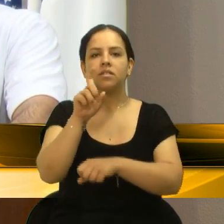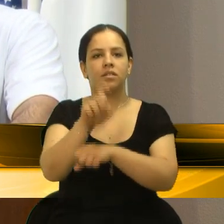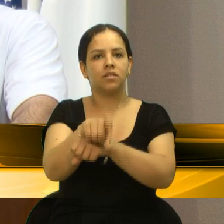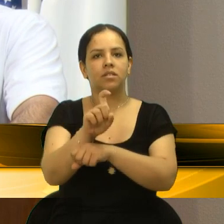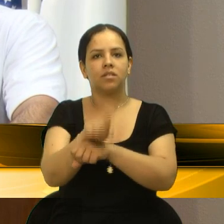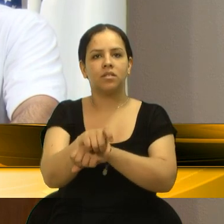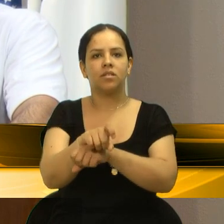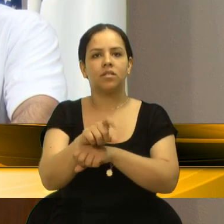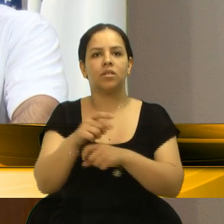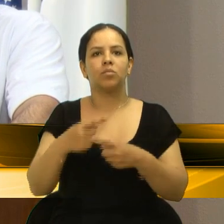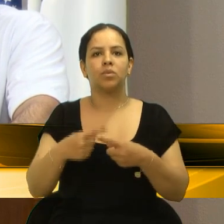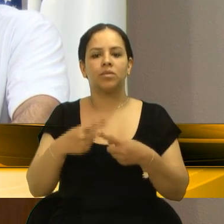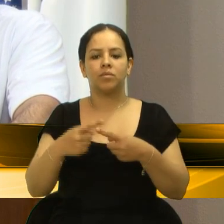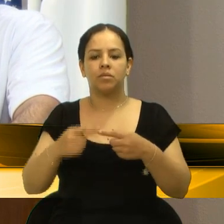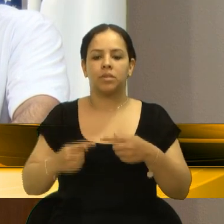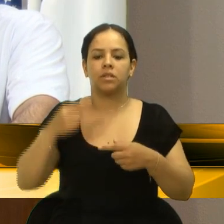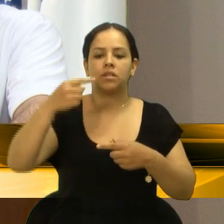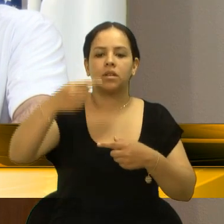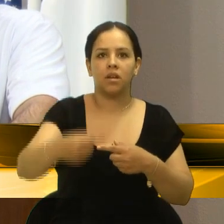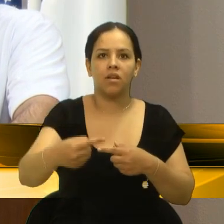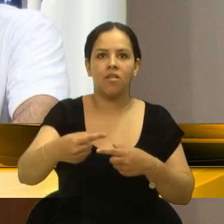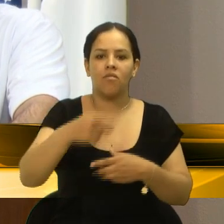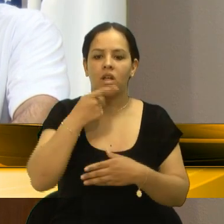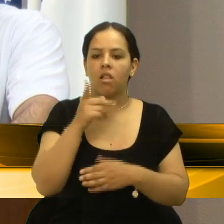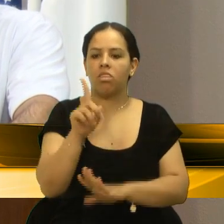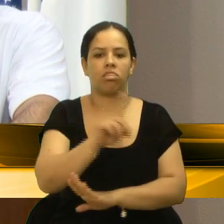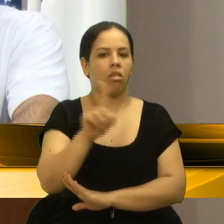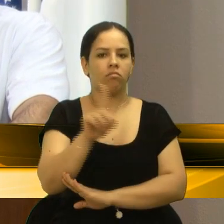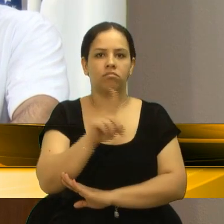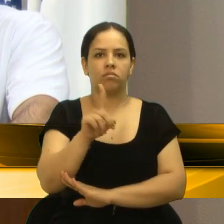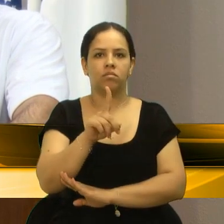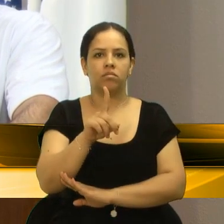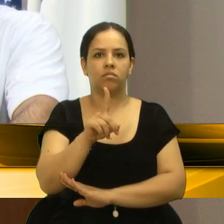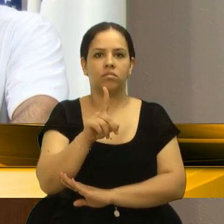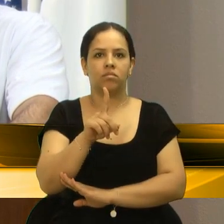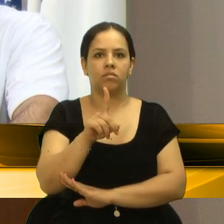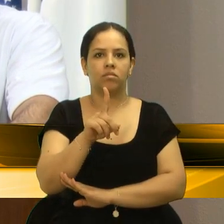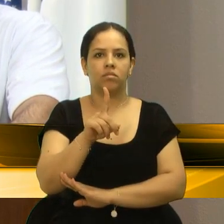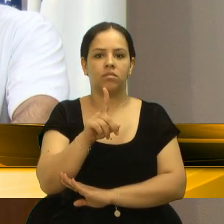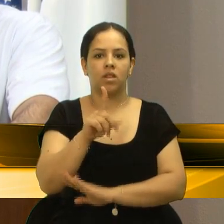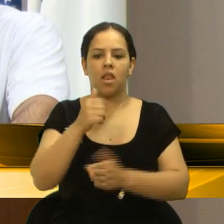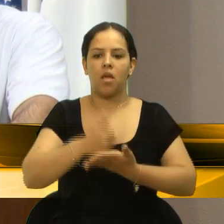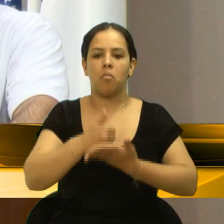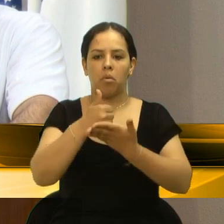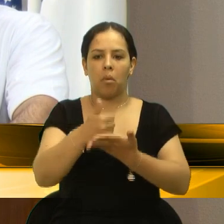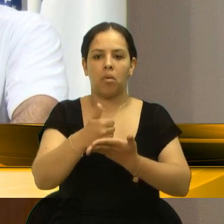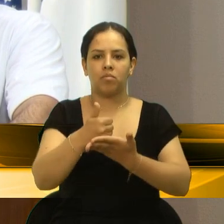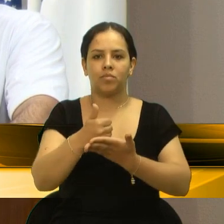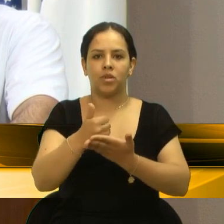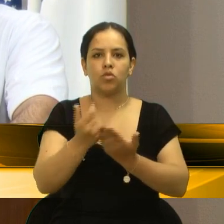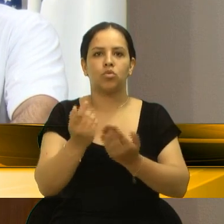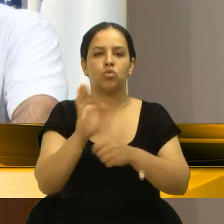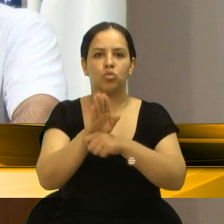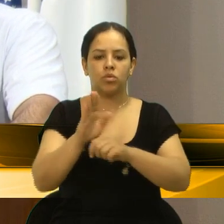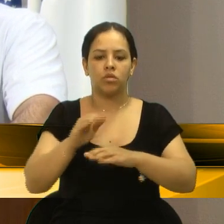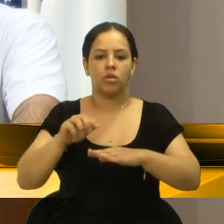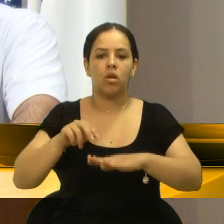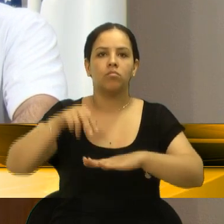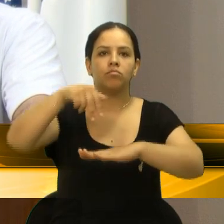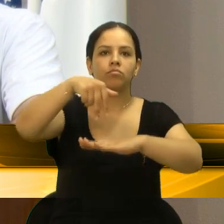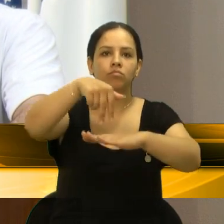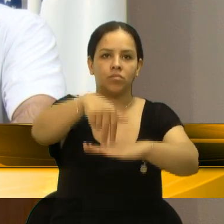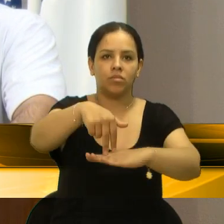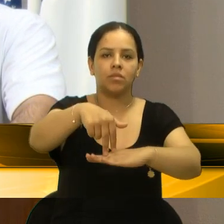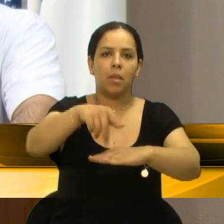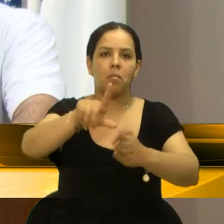atravessar o lago, eu não vou te picar. Mas daí ele dá carona na boa confiança. Quando chega do outro lado, o escorpião pica. Sabe